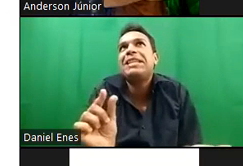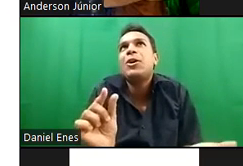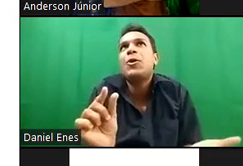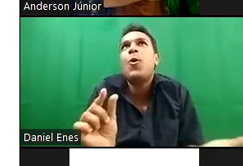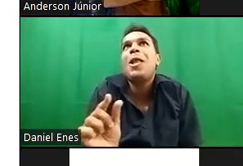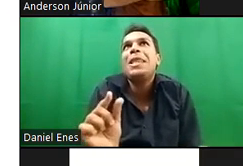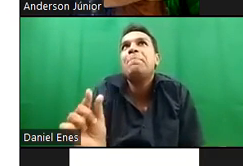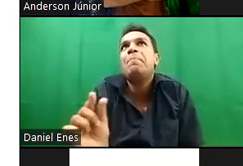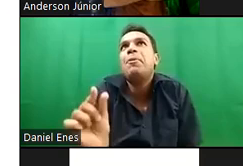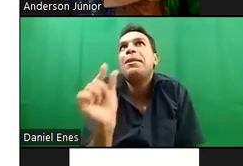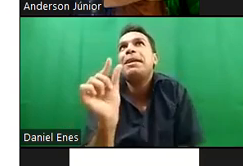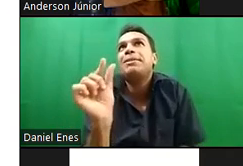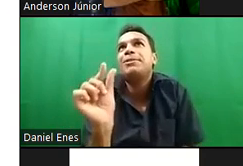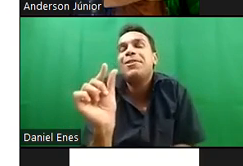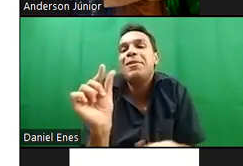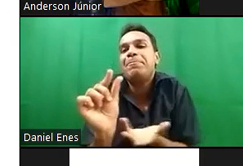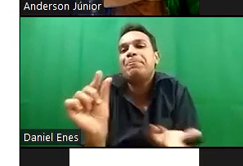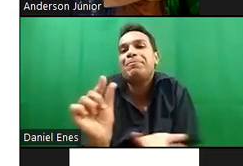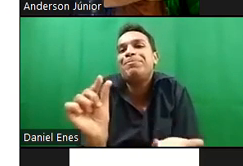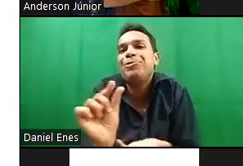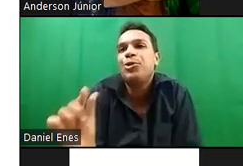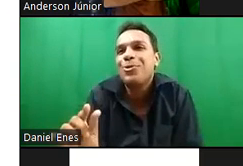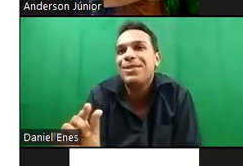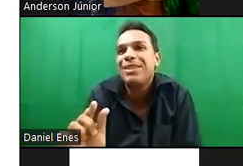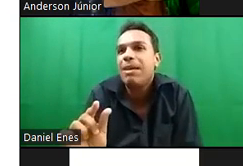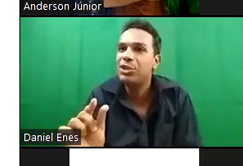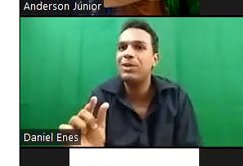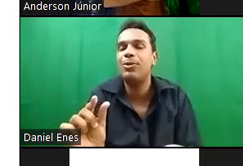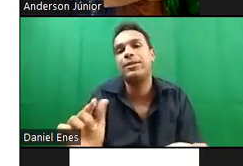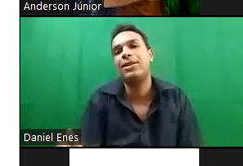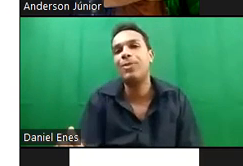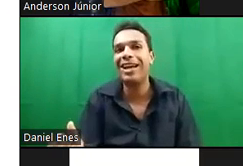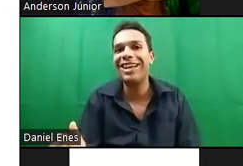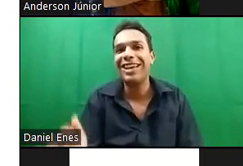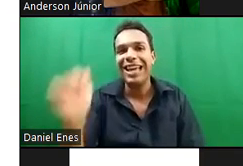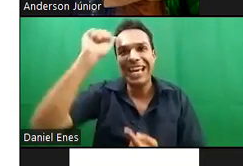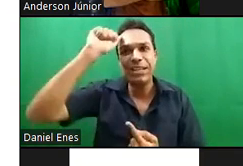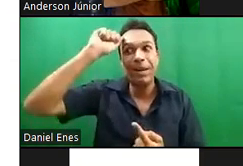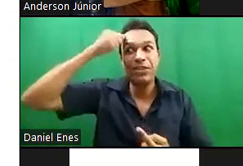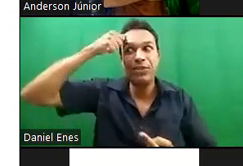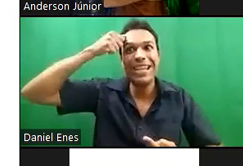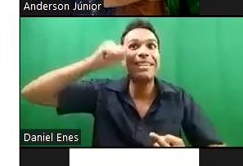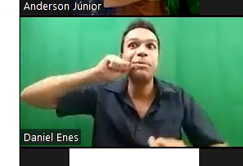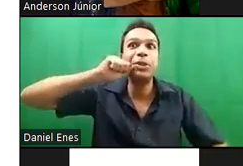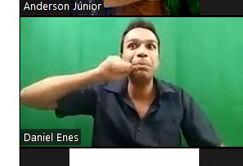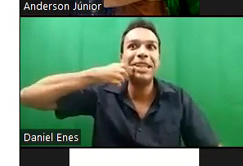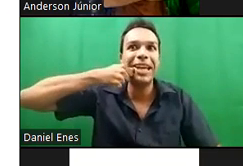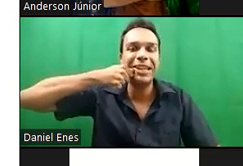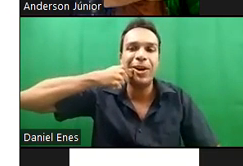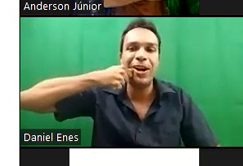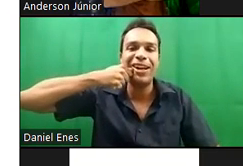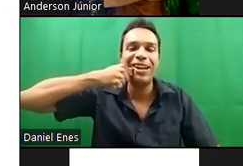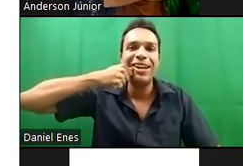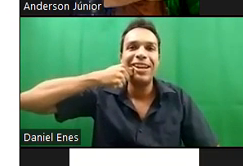pequena, não? Cola e bola, é só um sonzinho, é a mesma coisa? Não é. E aqui, ó, uma diferença muito